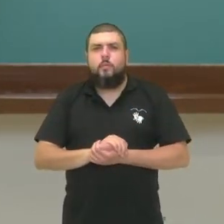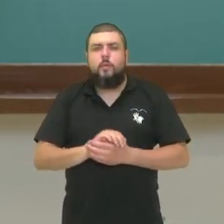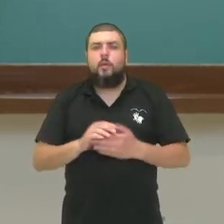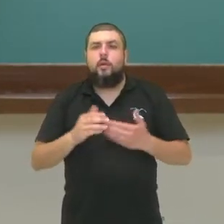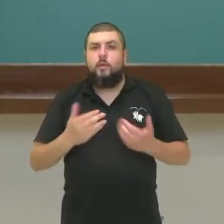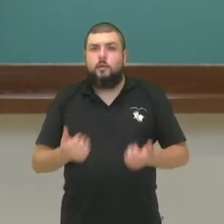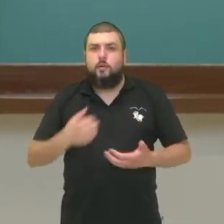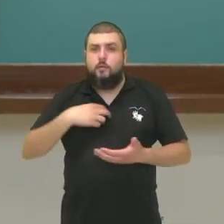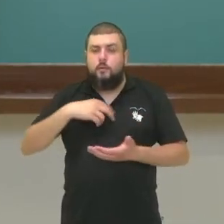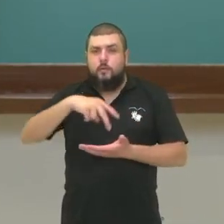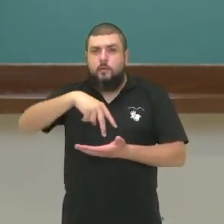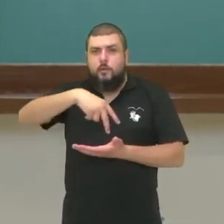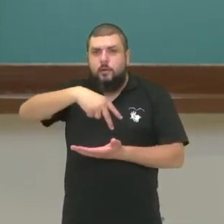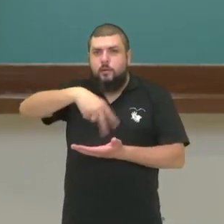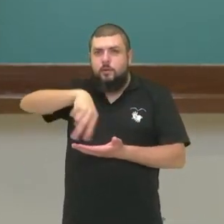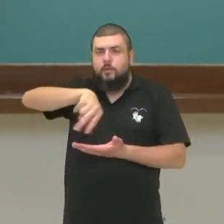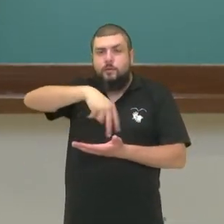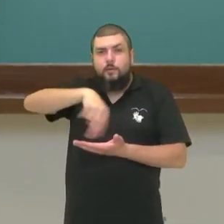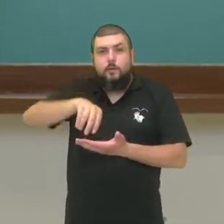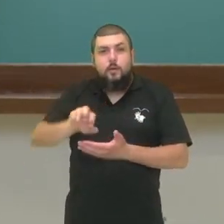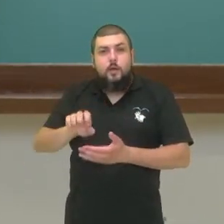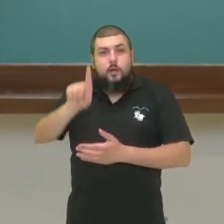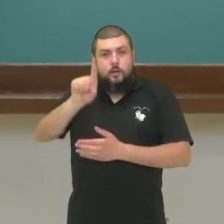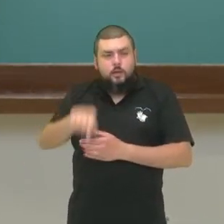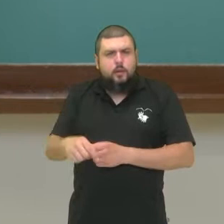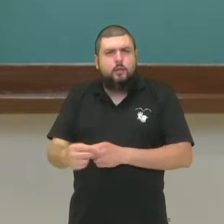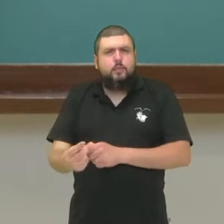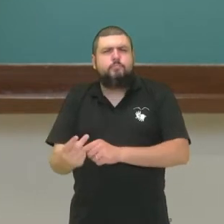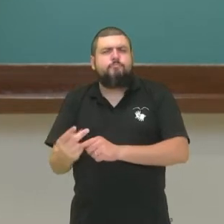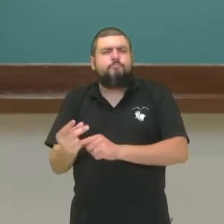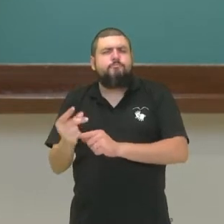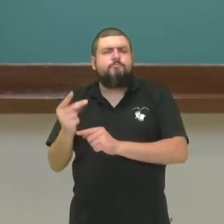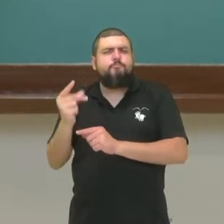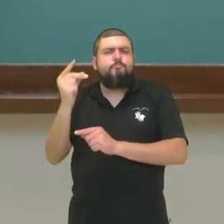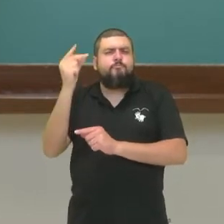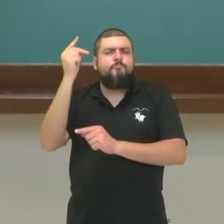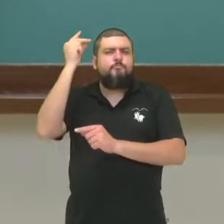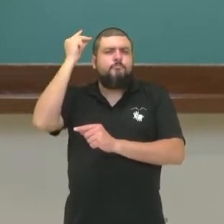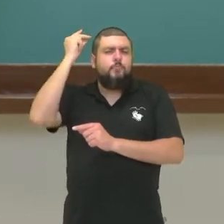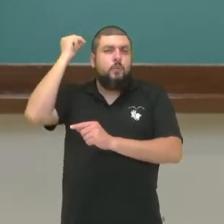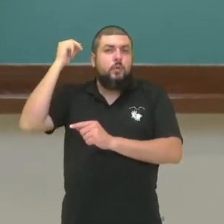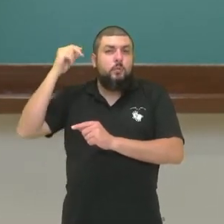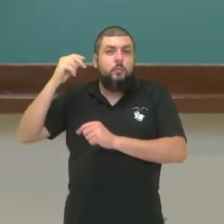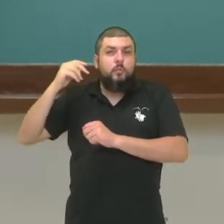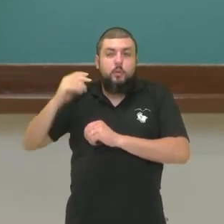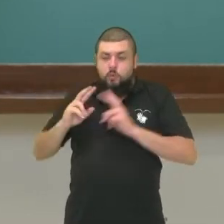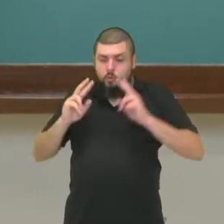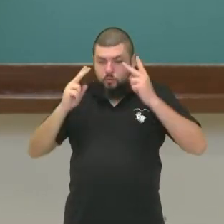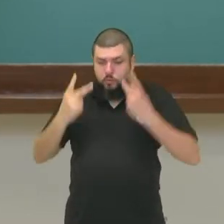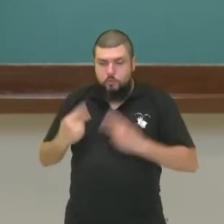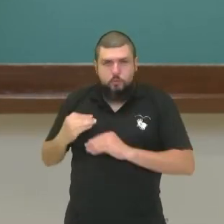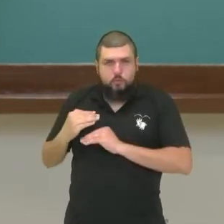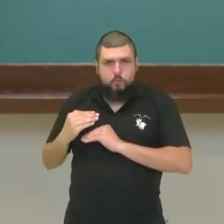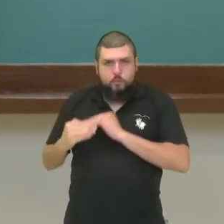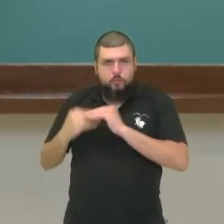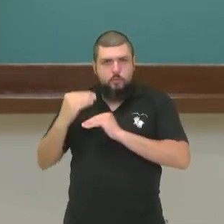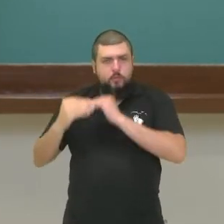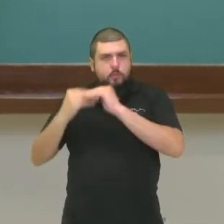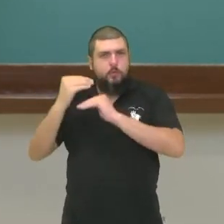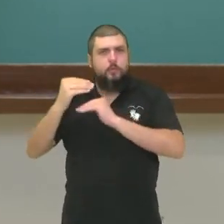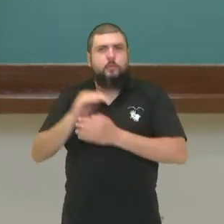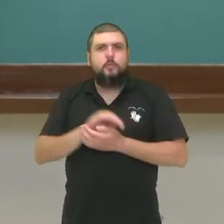dança lá no início do desenvolvimento humano, tá? Então,